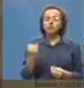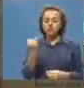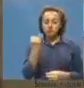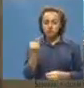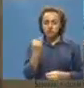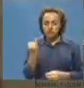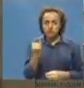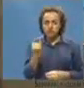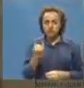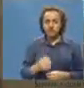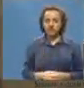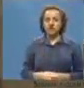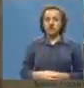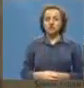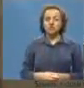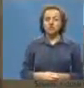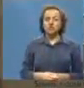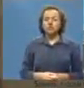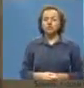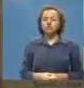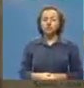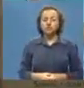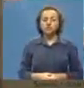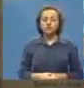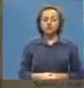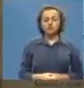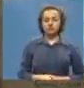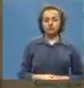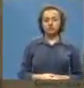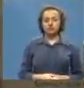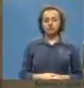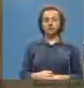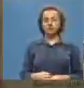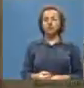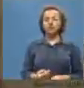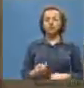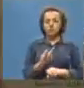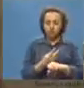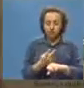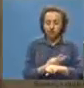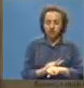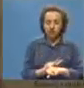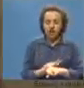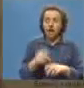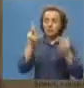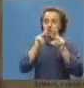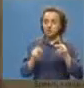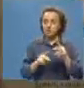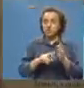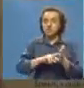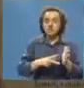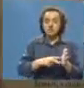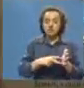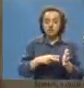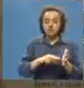significa eu tenho que fazer todo o esforço possível e impossível E aí vem